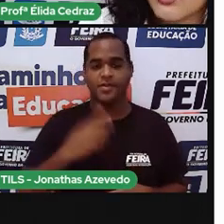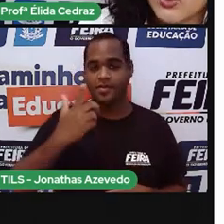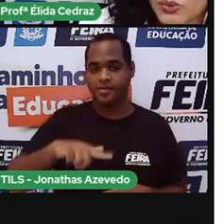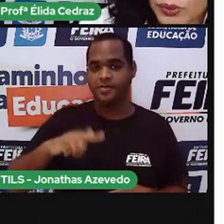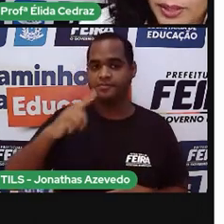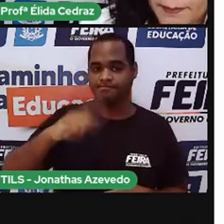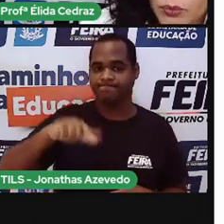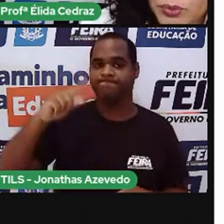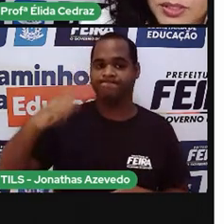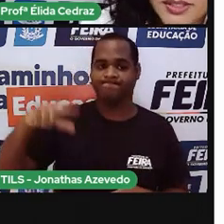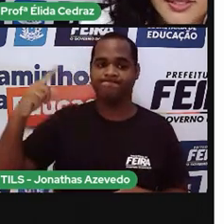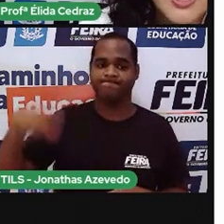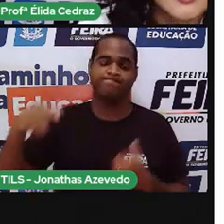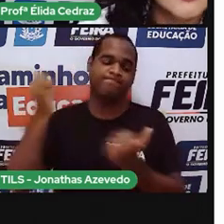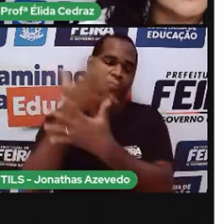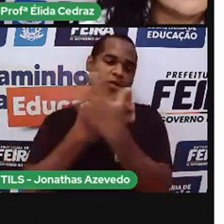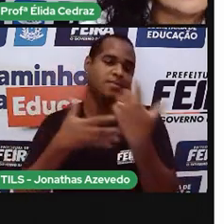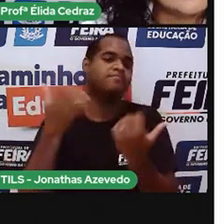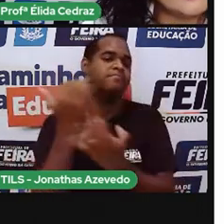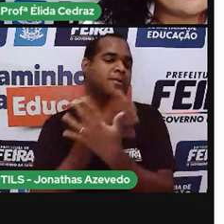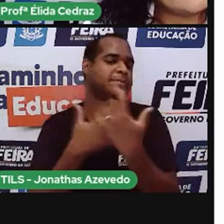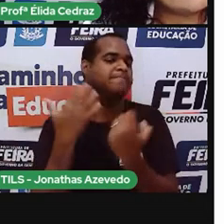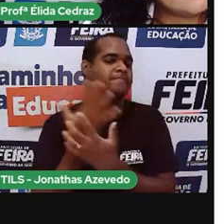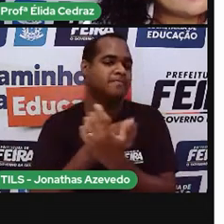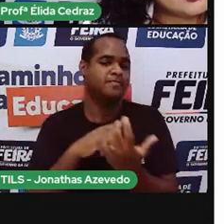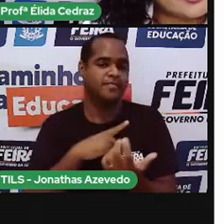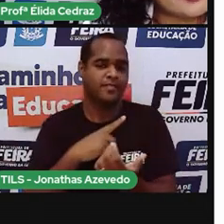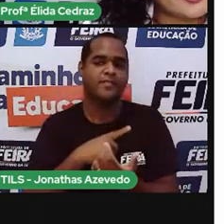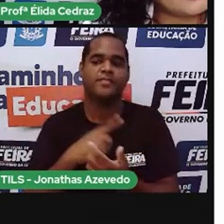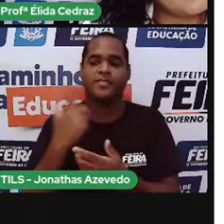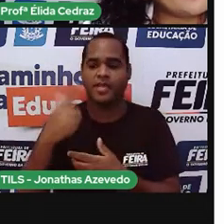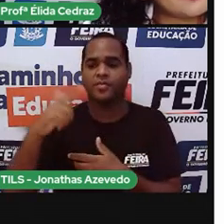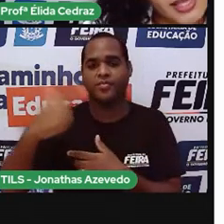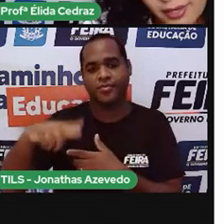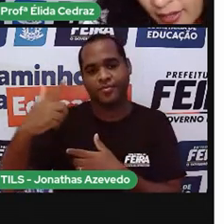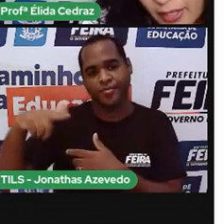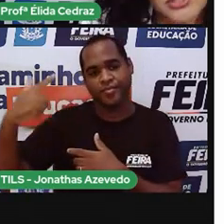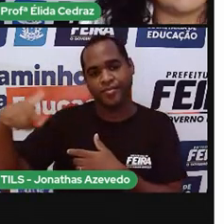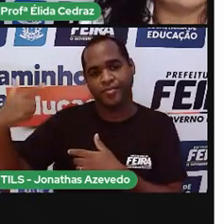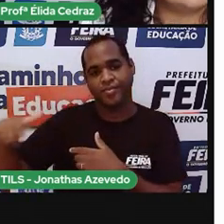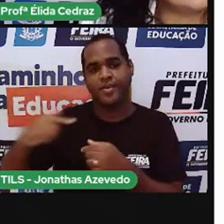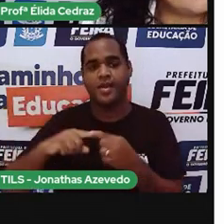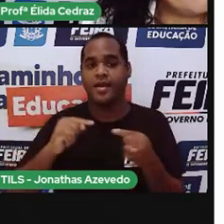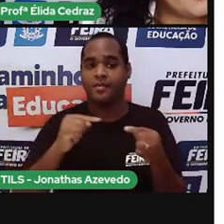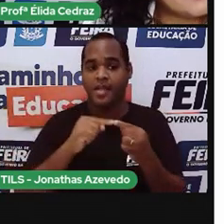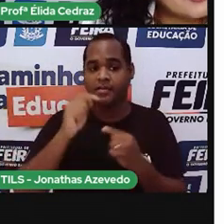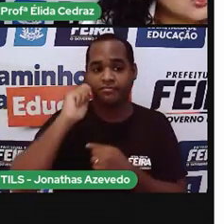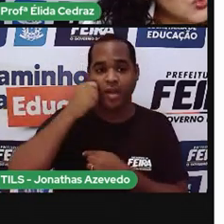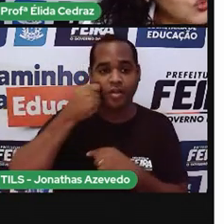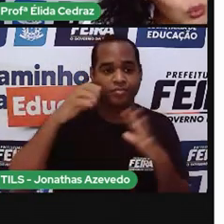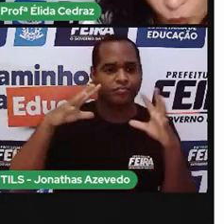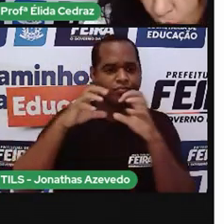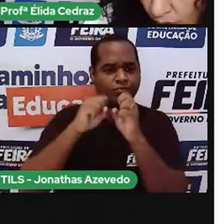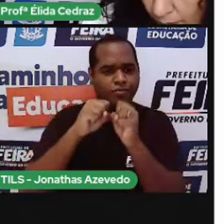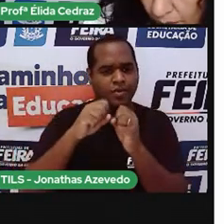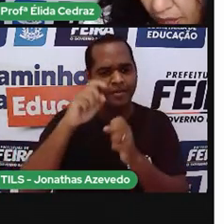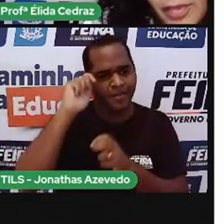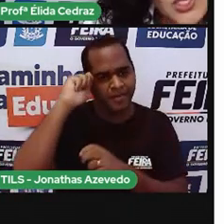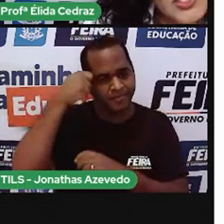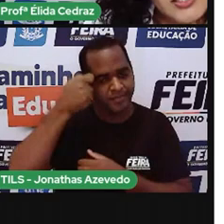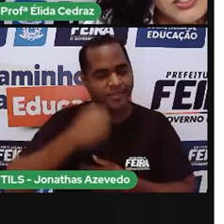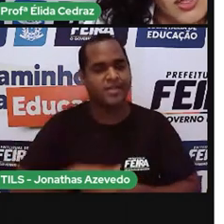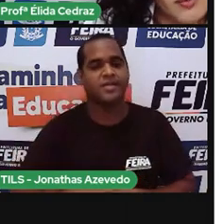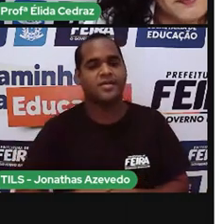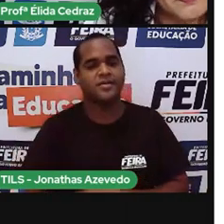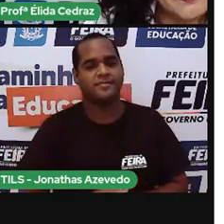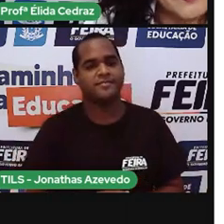repete em toda a música e ele está destacado em negrito. Ele está mais escuro.